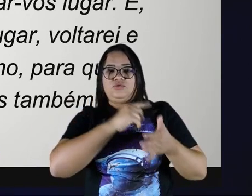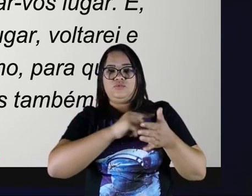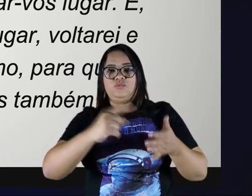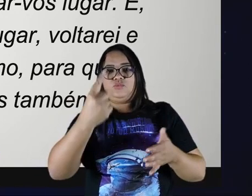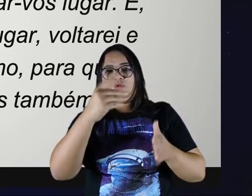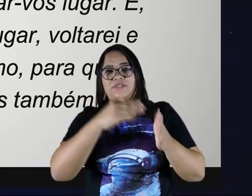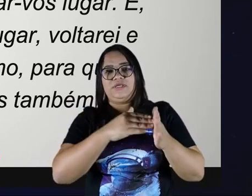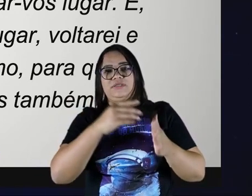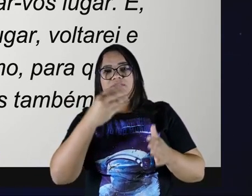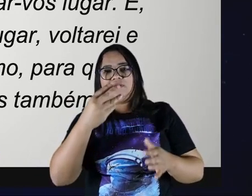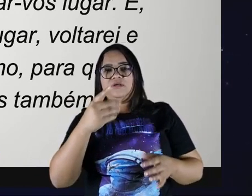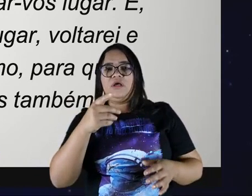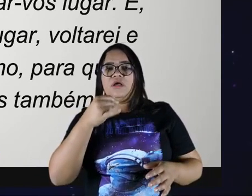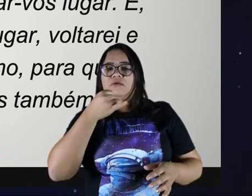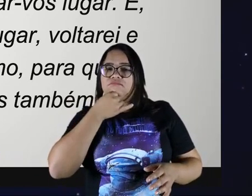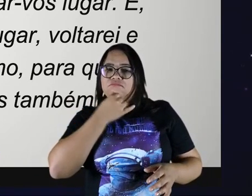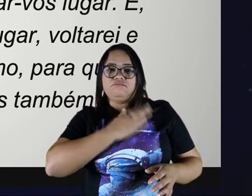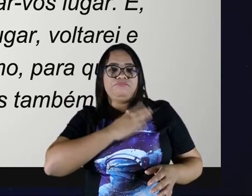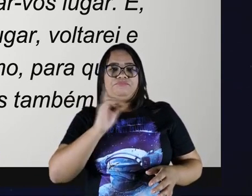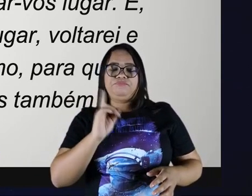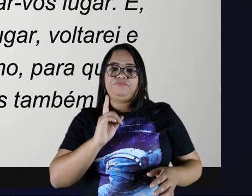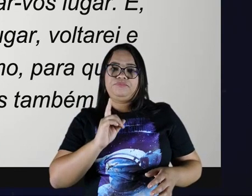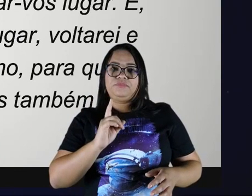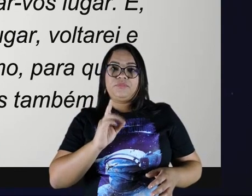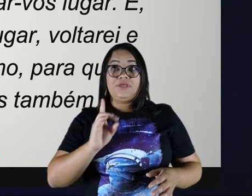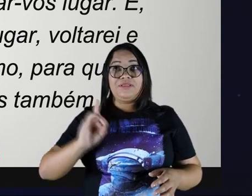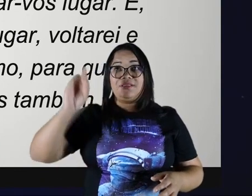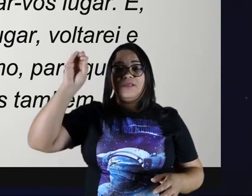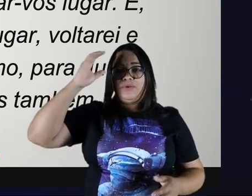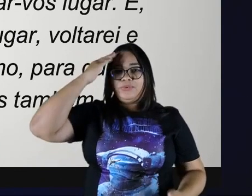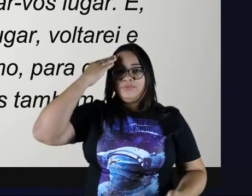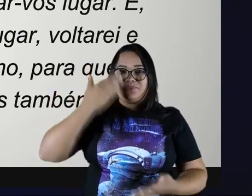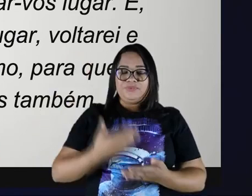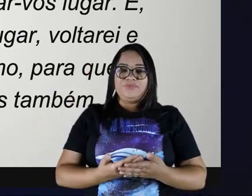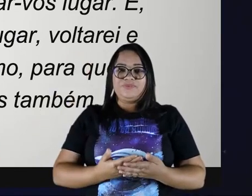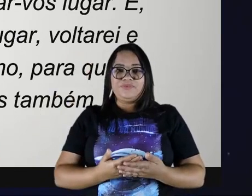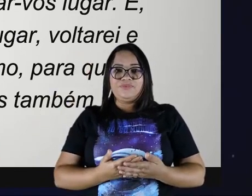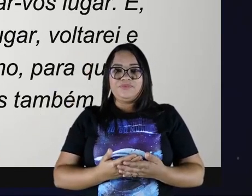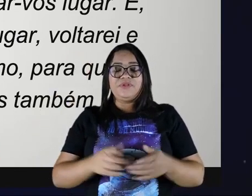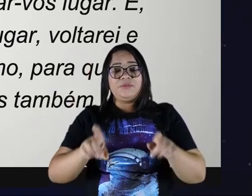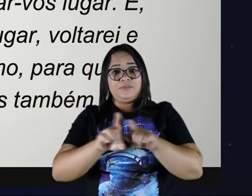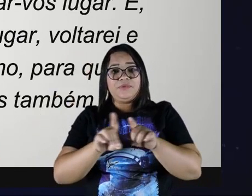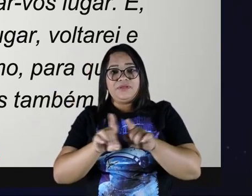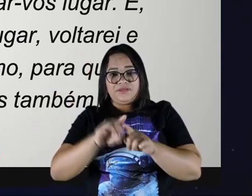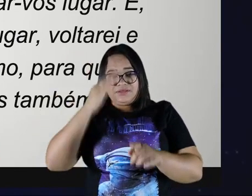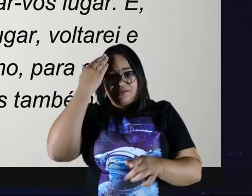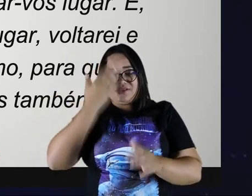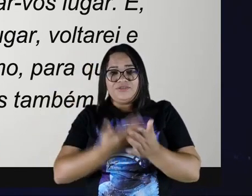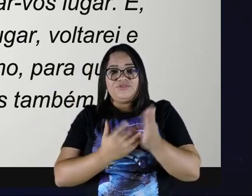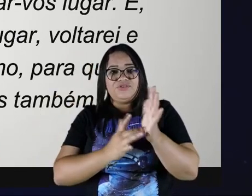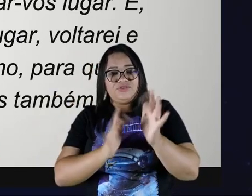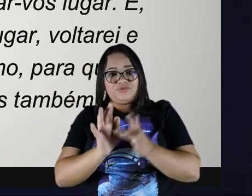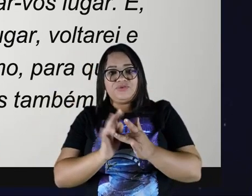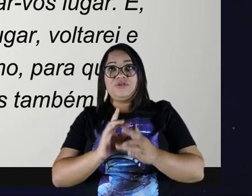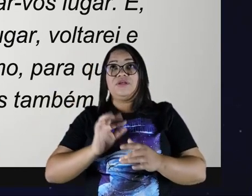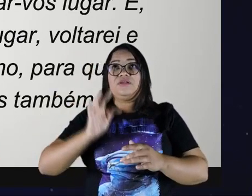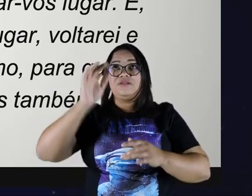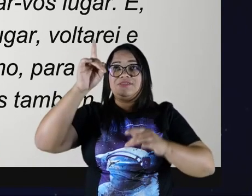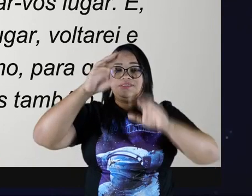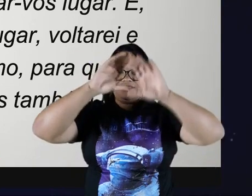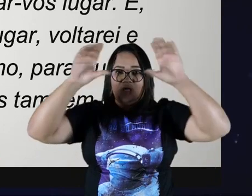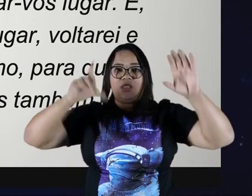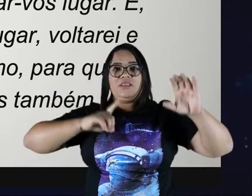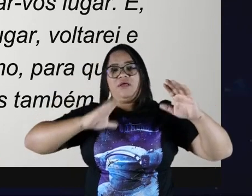vosso coração. Credes em Deus, crede também em mim. Na casa de meu pai há muitas